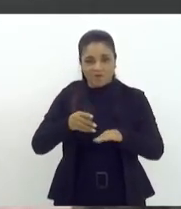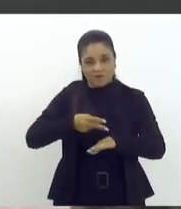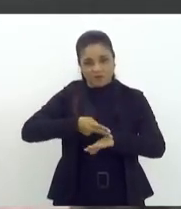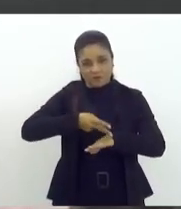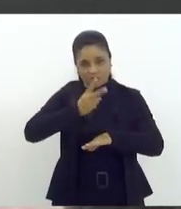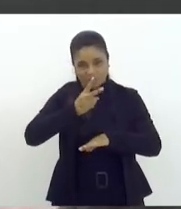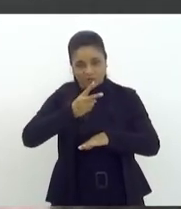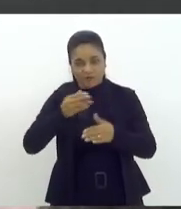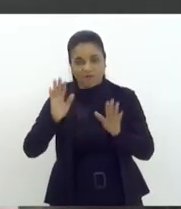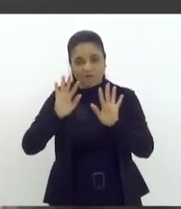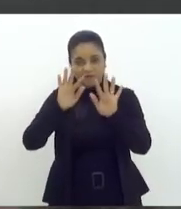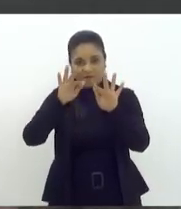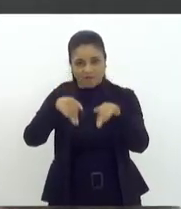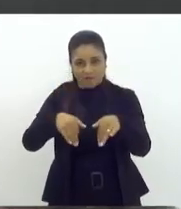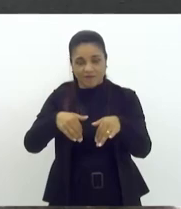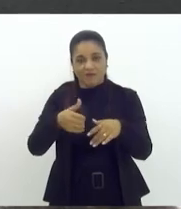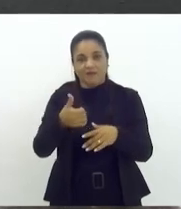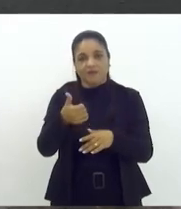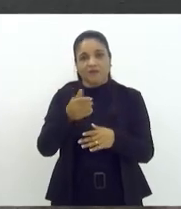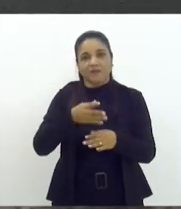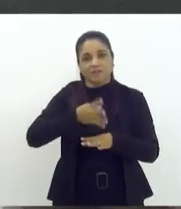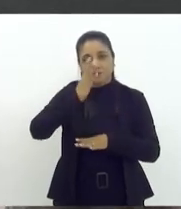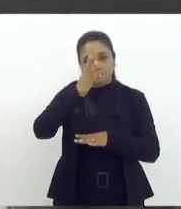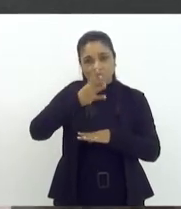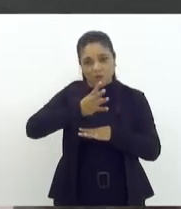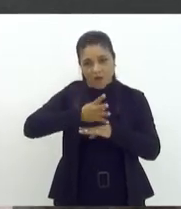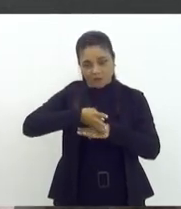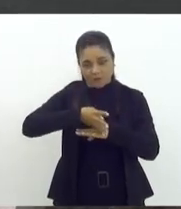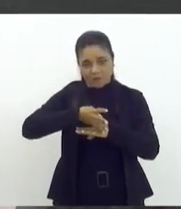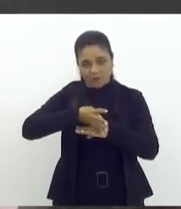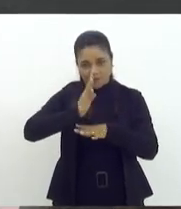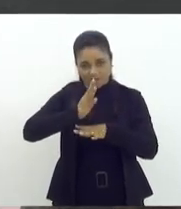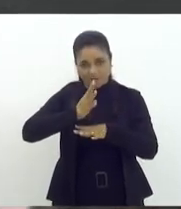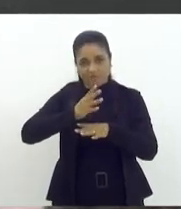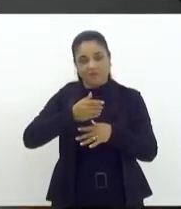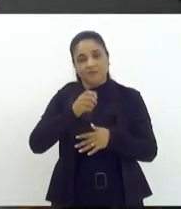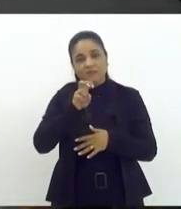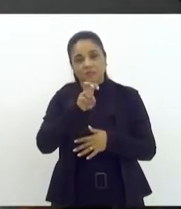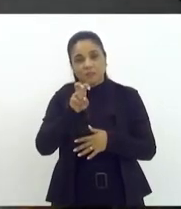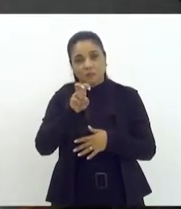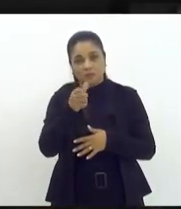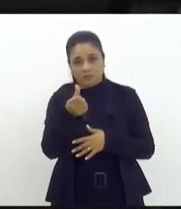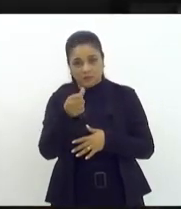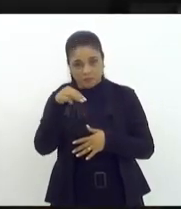encerrou-se às 16 horas e 56 minutos